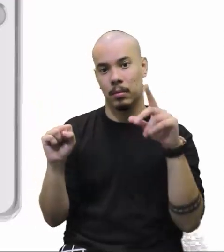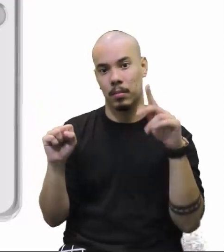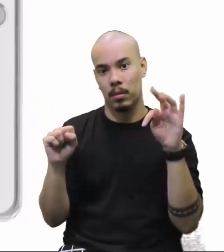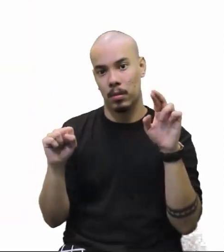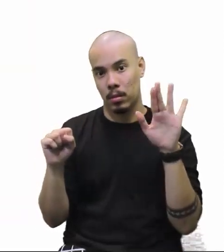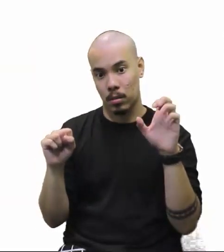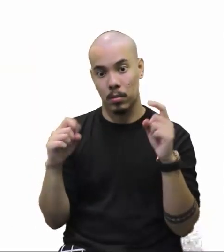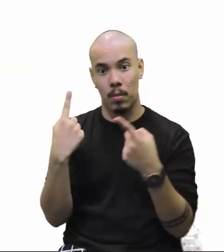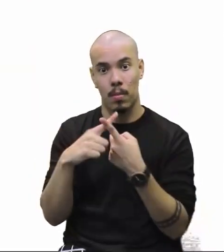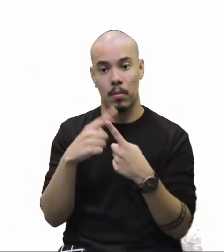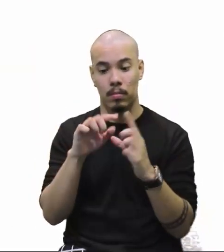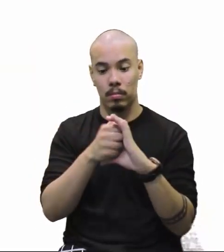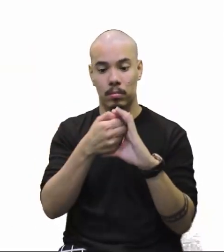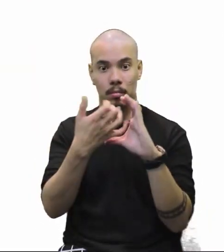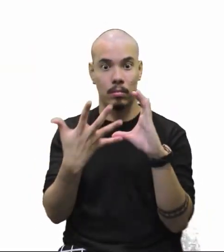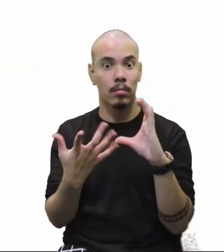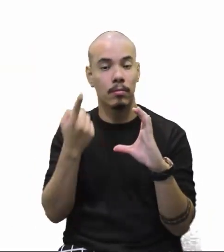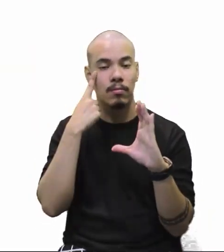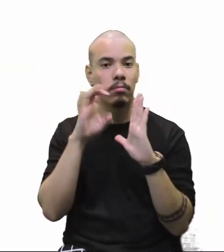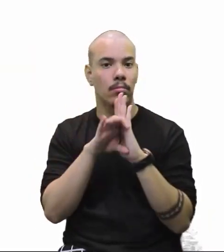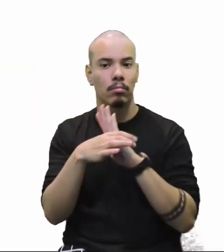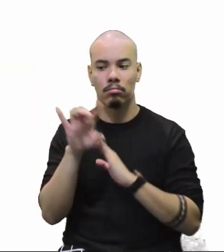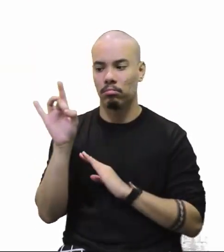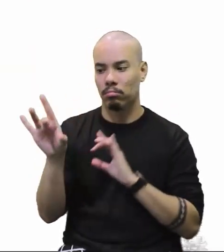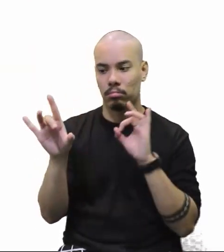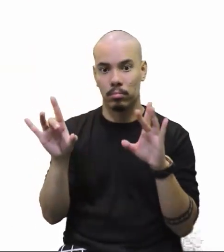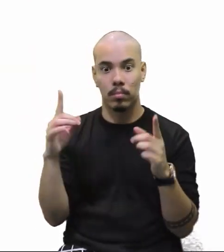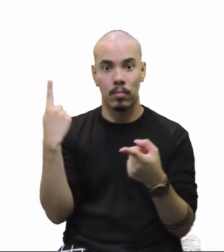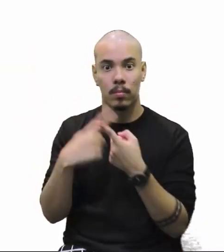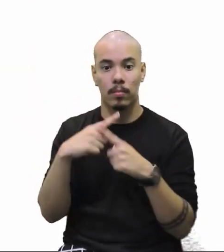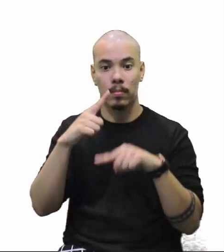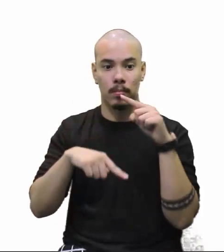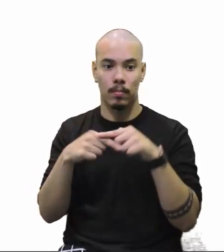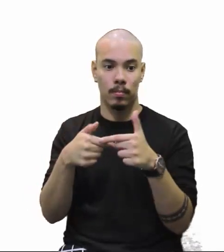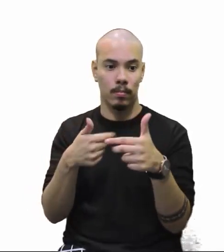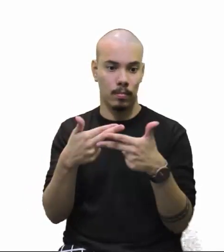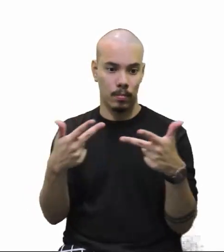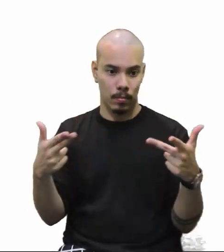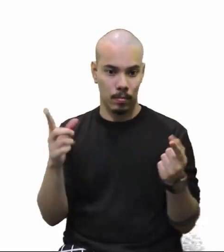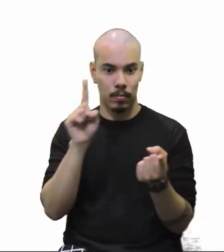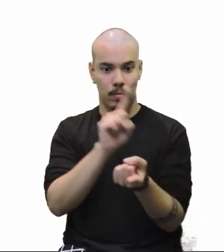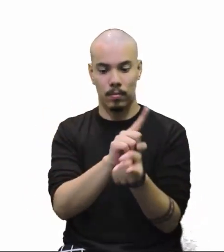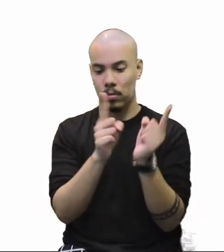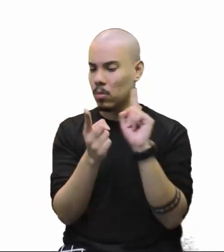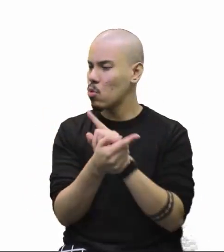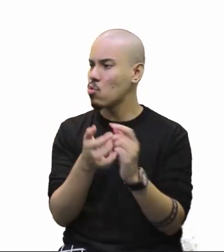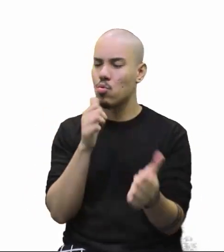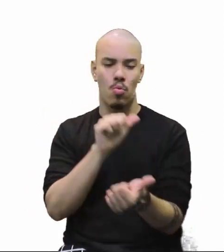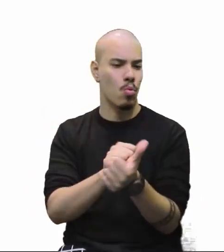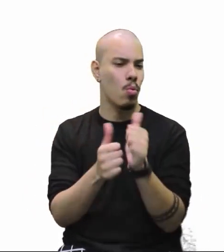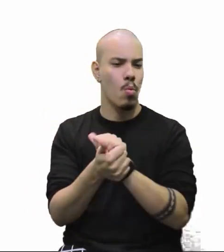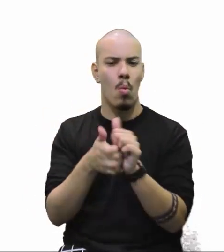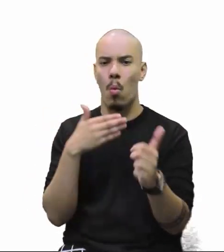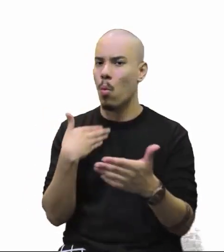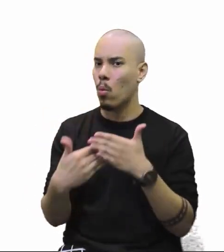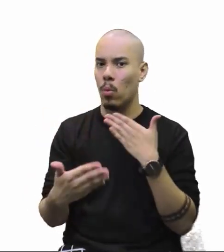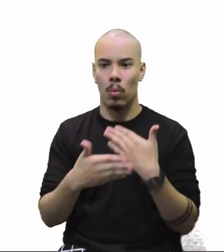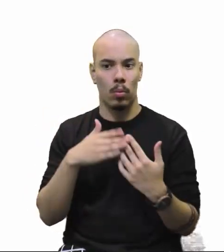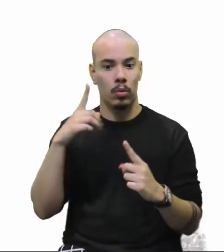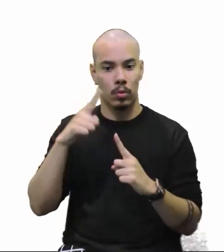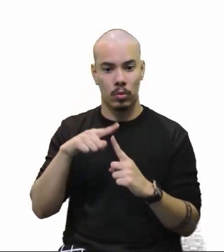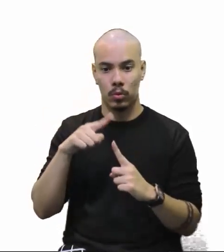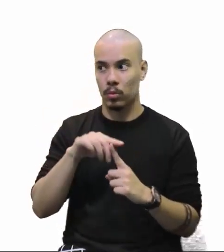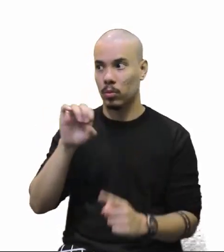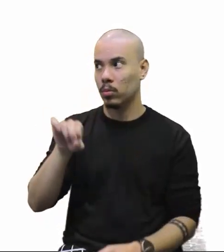curva característica e aplicação. Geradores elétricos são aparelhos que convertem qualquer tipo, né,